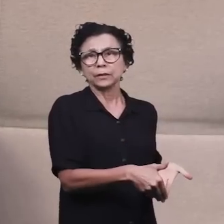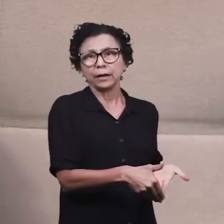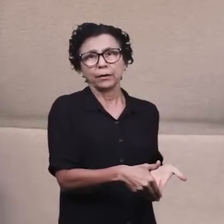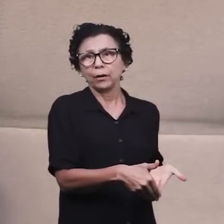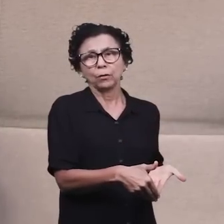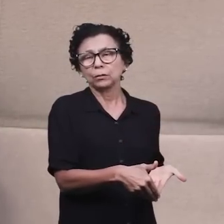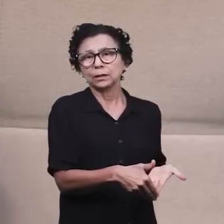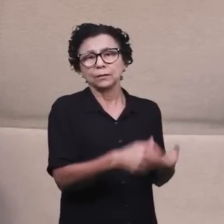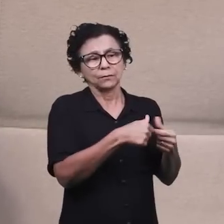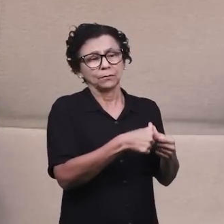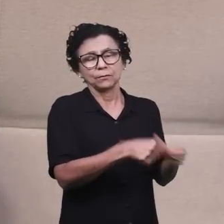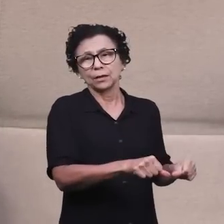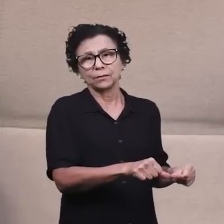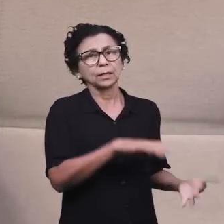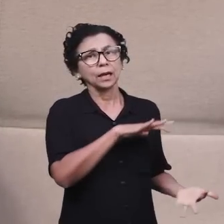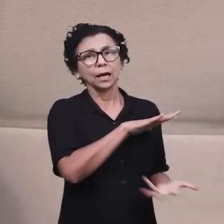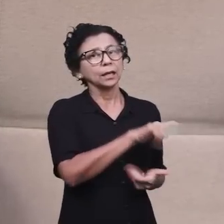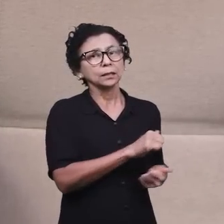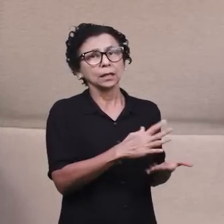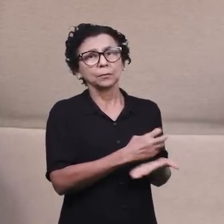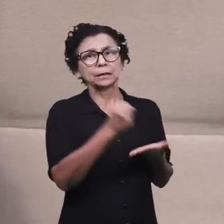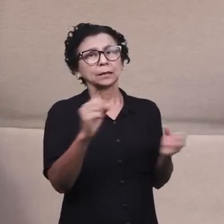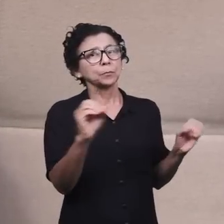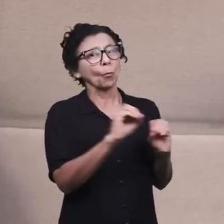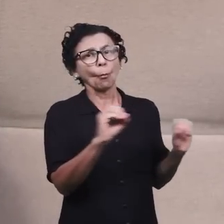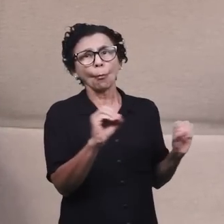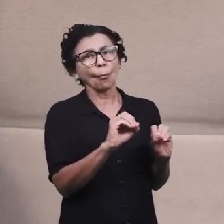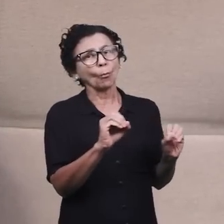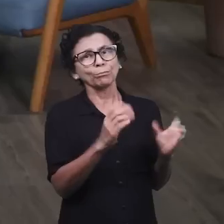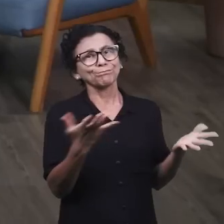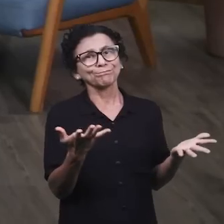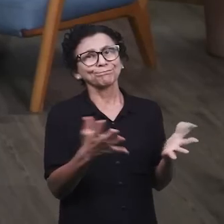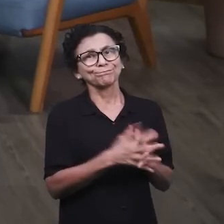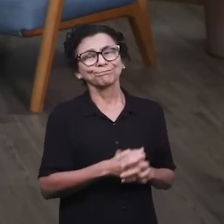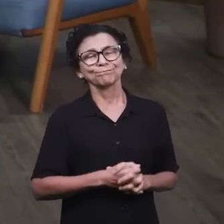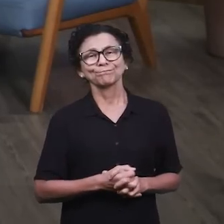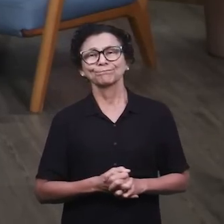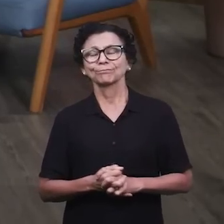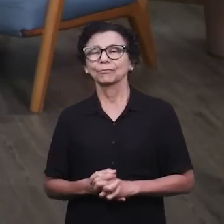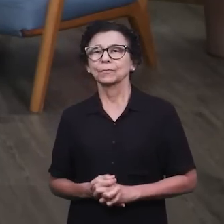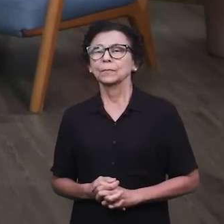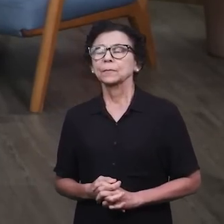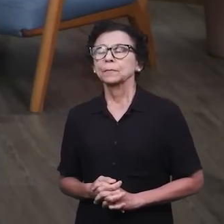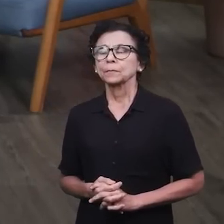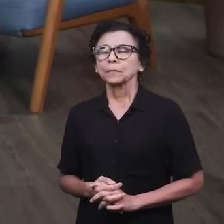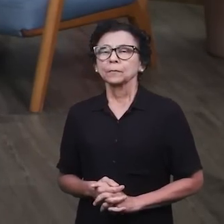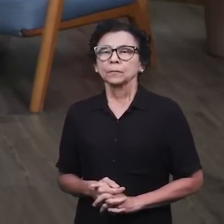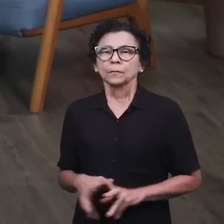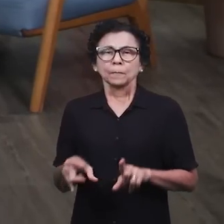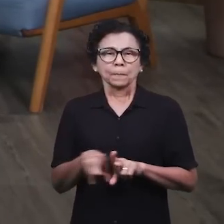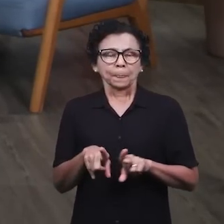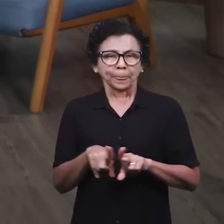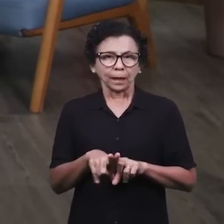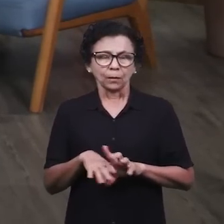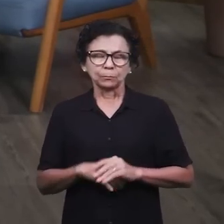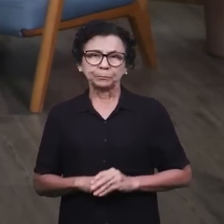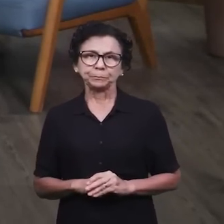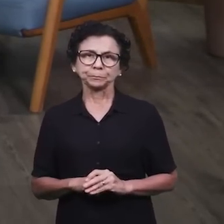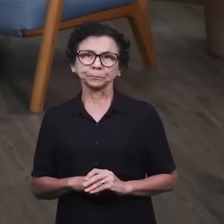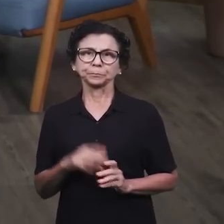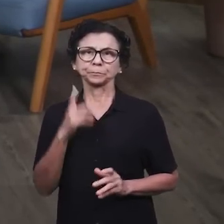aquela dentro da qual nós queremos estar e nós lutamos para estar, diferenciar essa igreja fiel da igreja infiel,